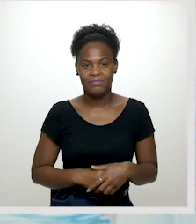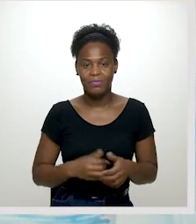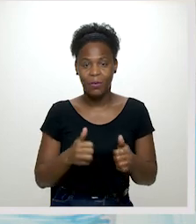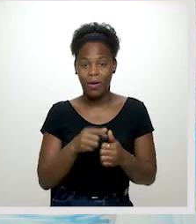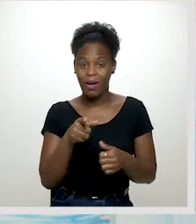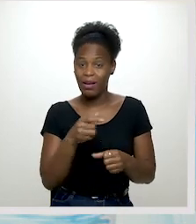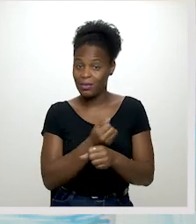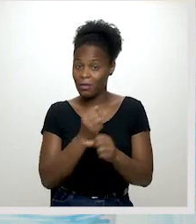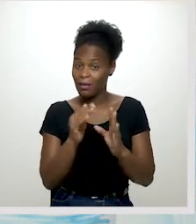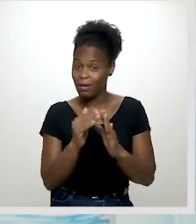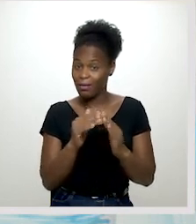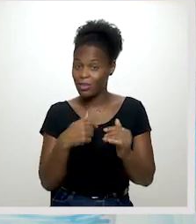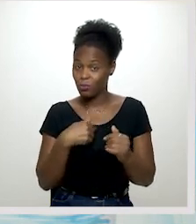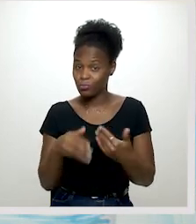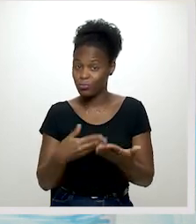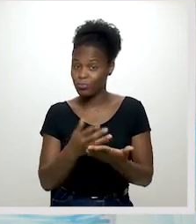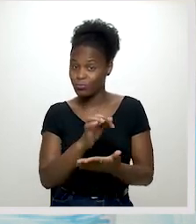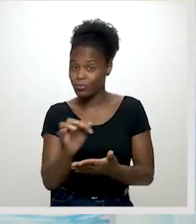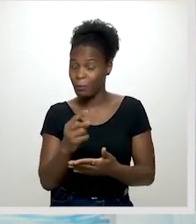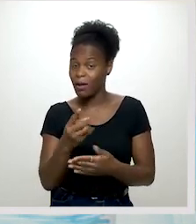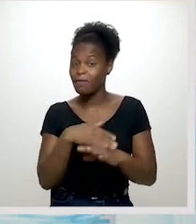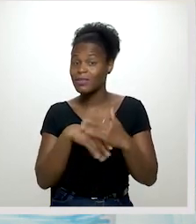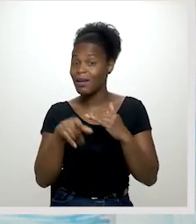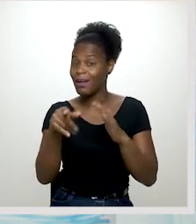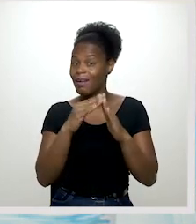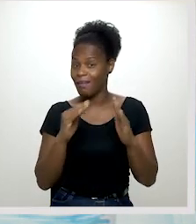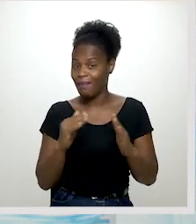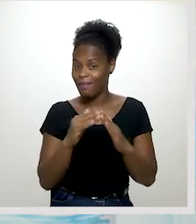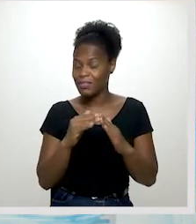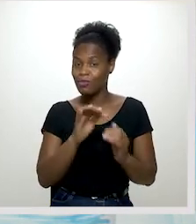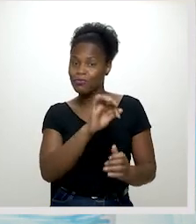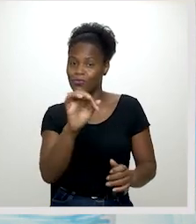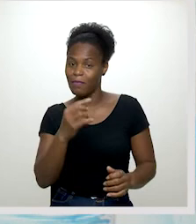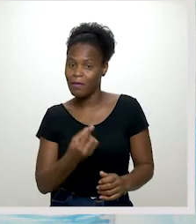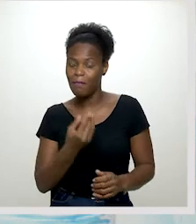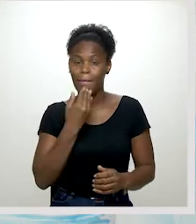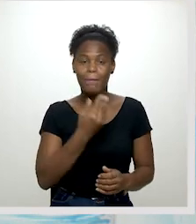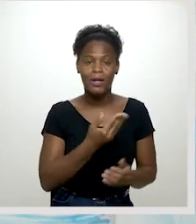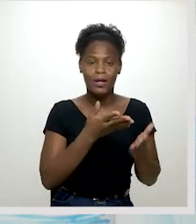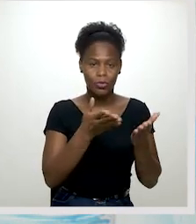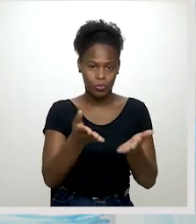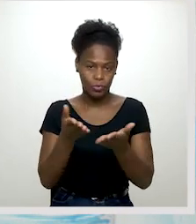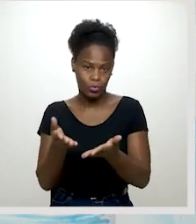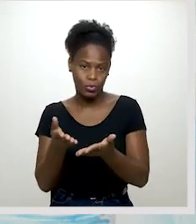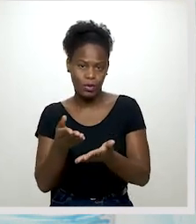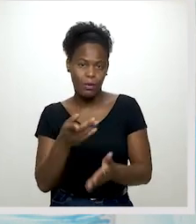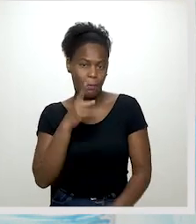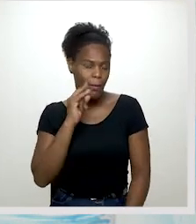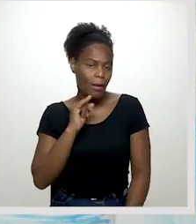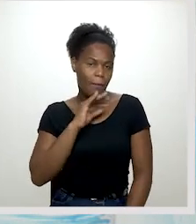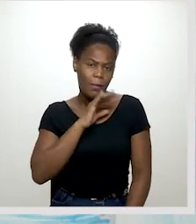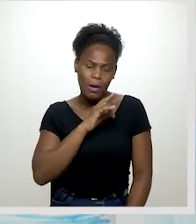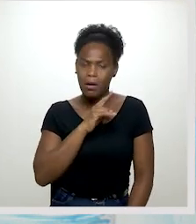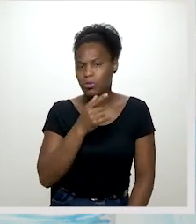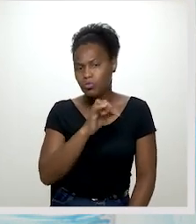Com este TPC que vos passei, para resolverem em casa, vocês devem pedir ajuda dos